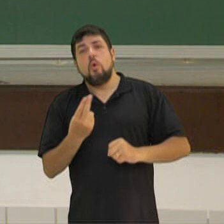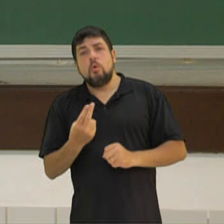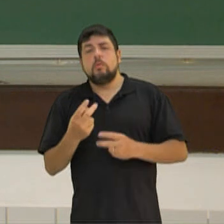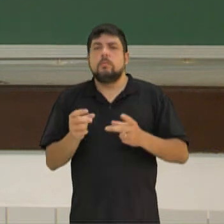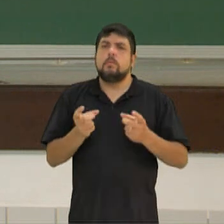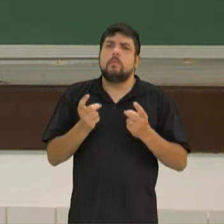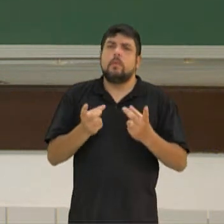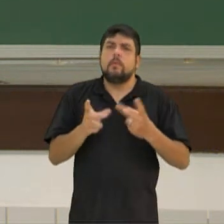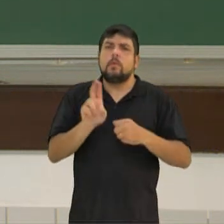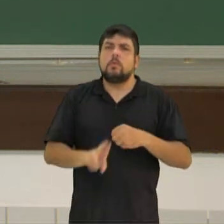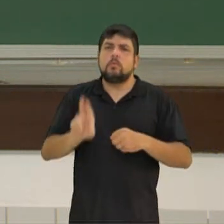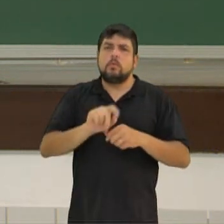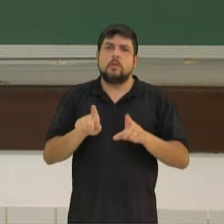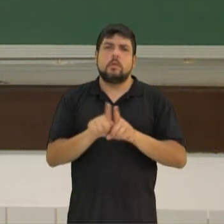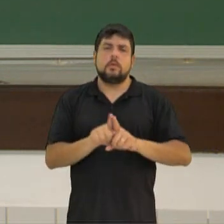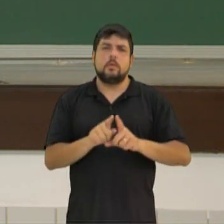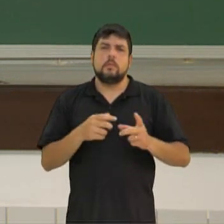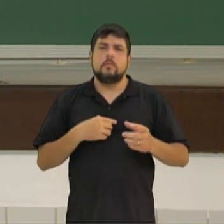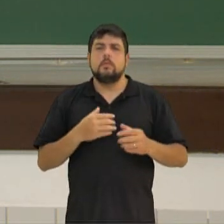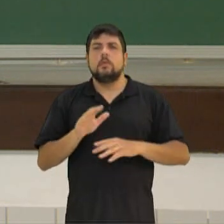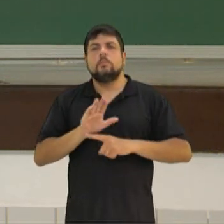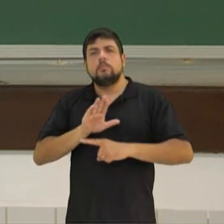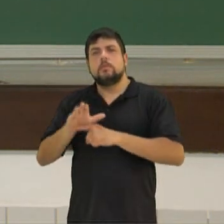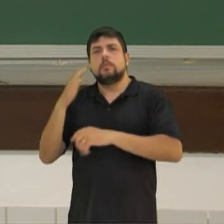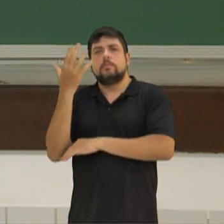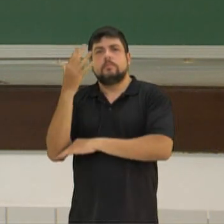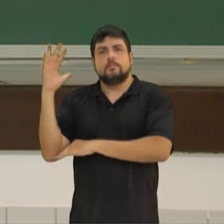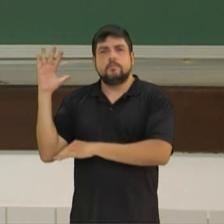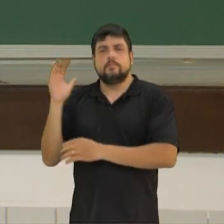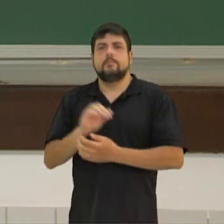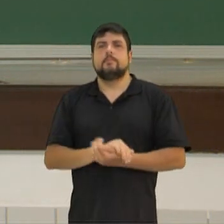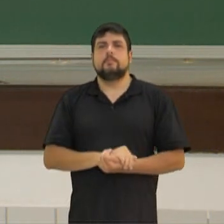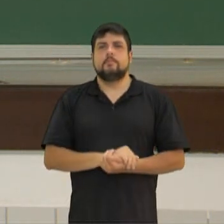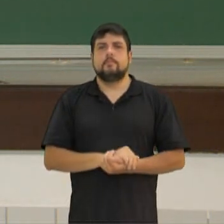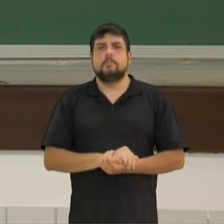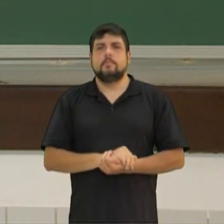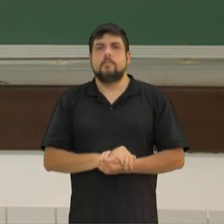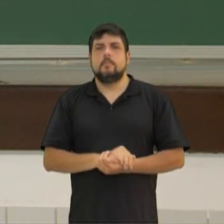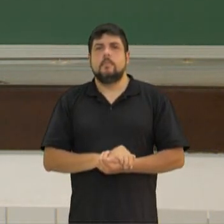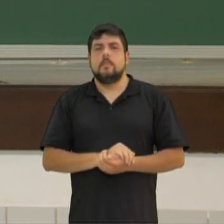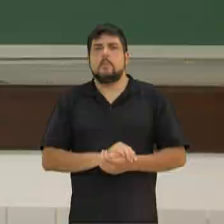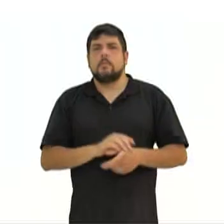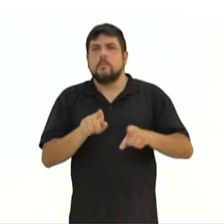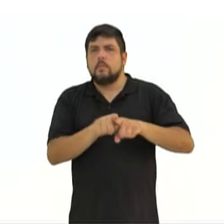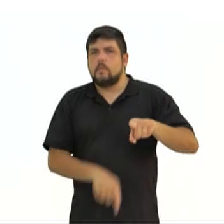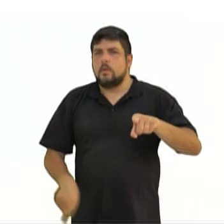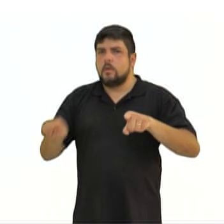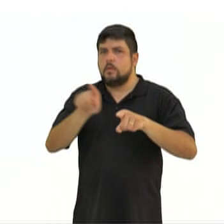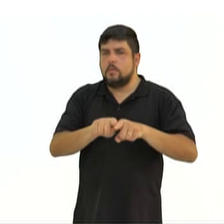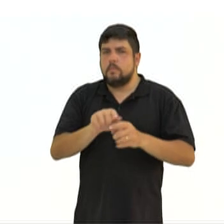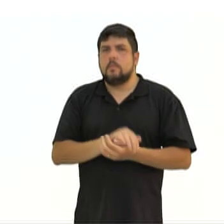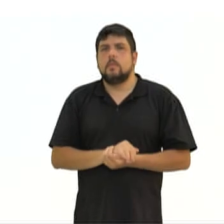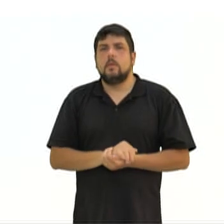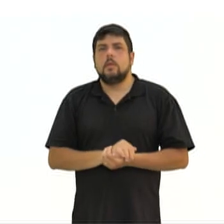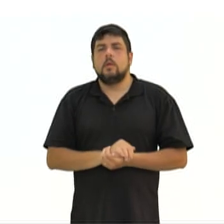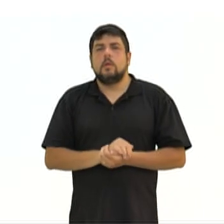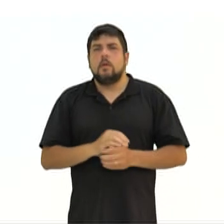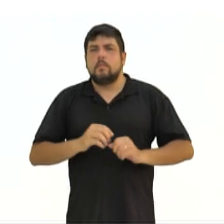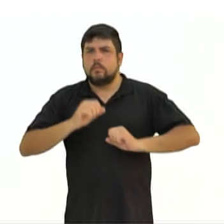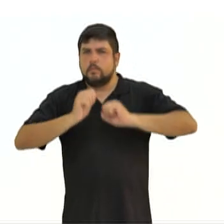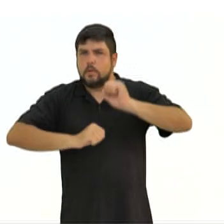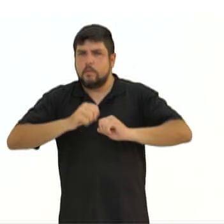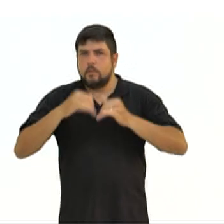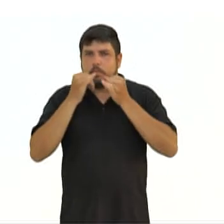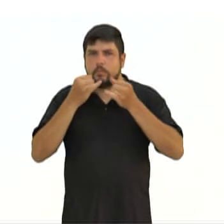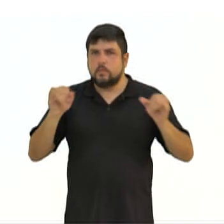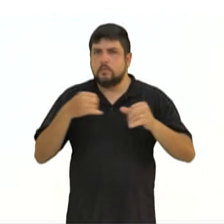muito interessante também e ajuda o meio ambiente nesse sentido. Recicle. Os grandes fabricantes de eletrônicos oferecem